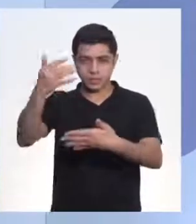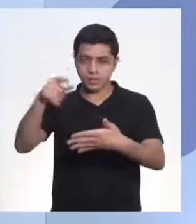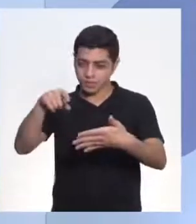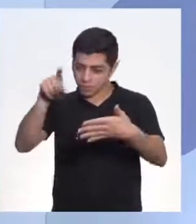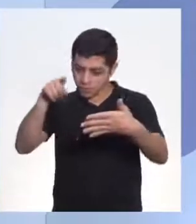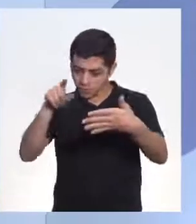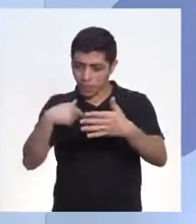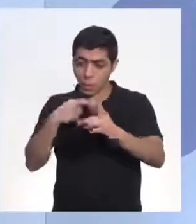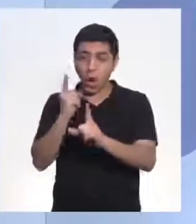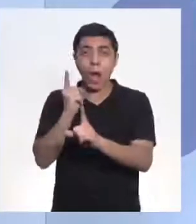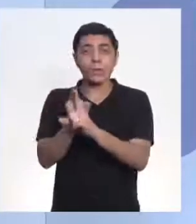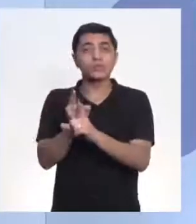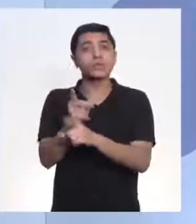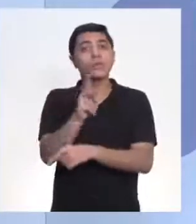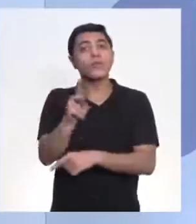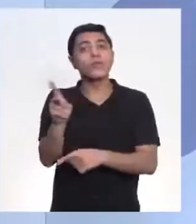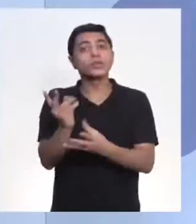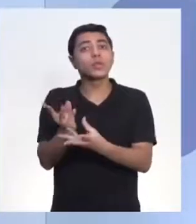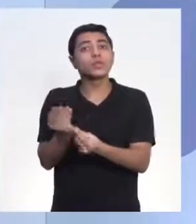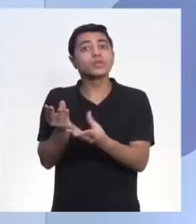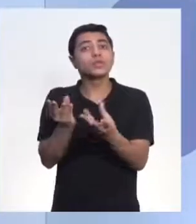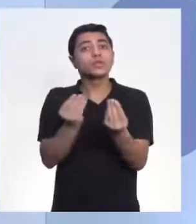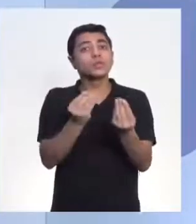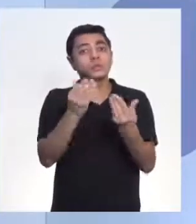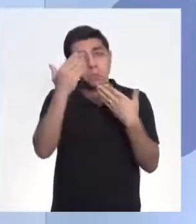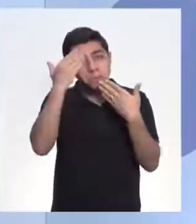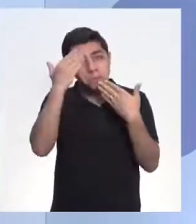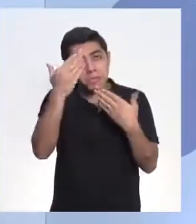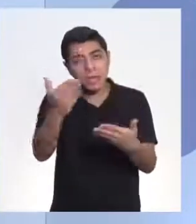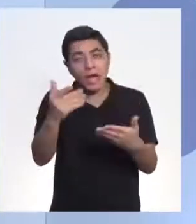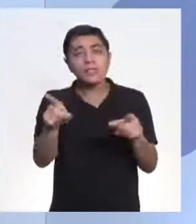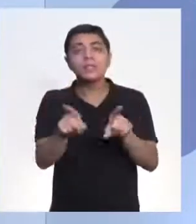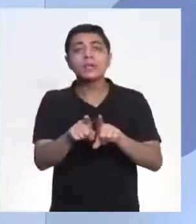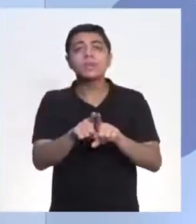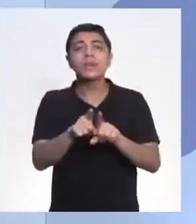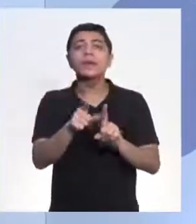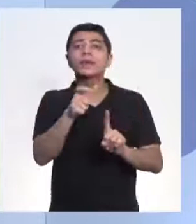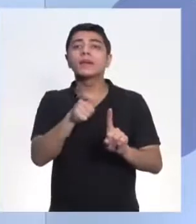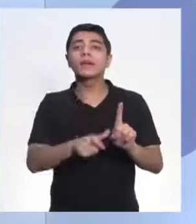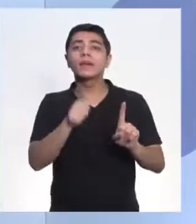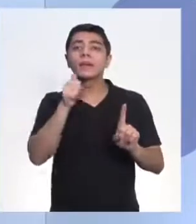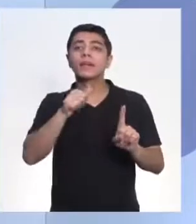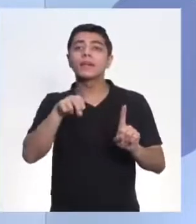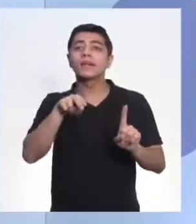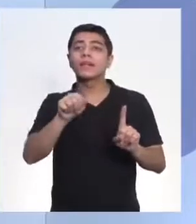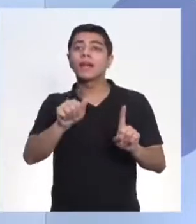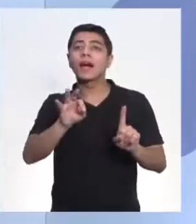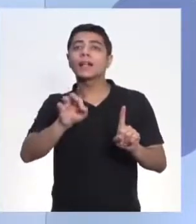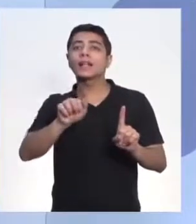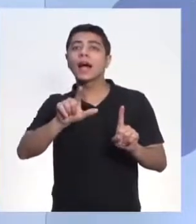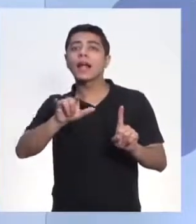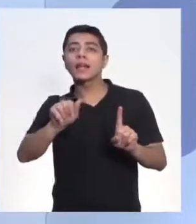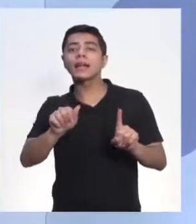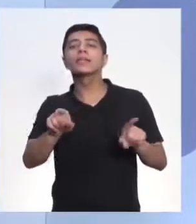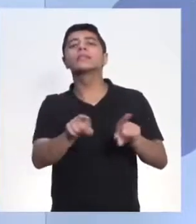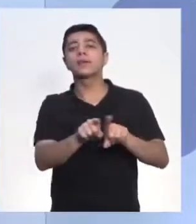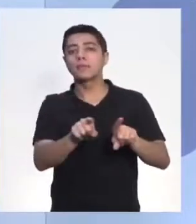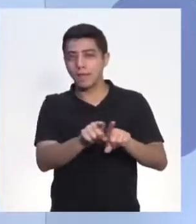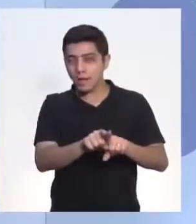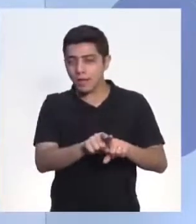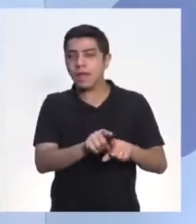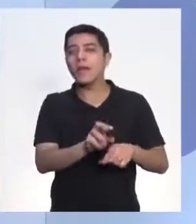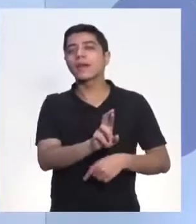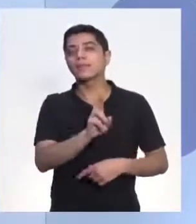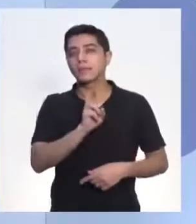também participando. Obrigado aí, professores. Encontrei a Natália, colocou também a fração aqui como